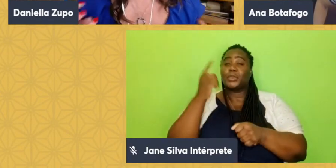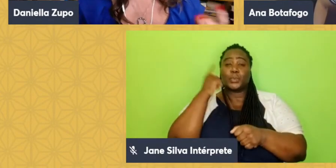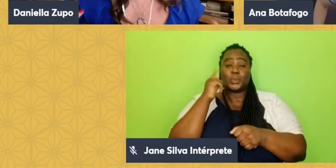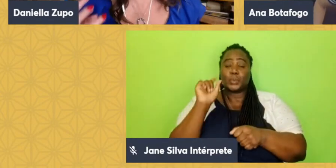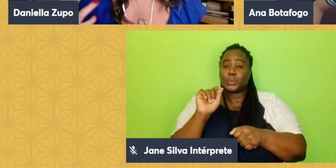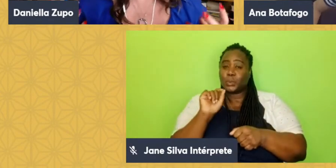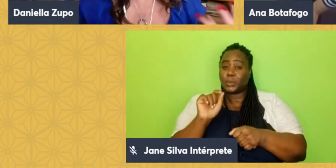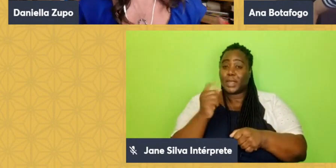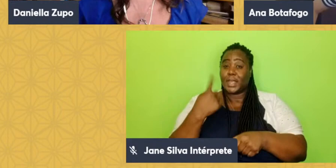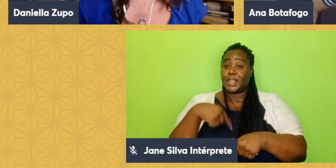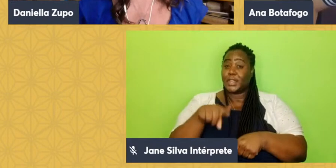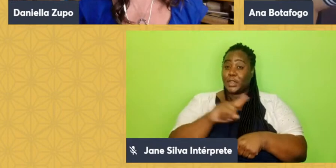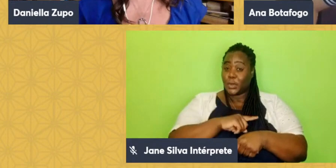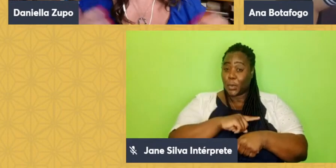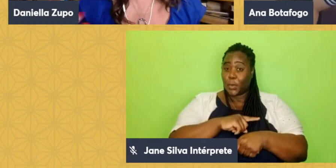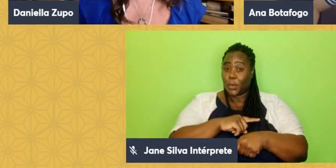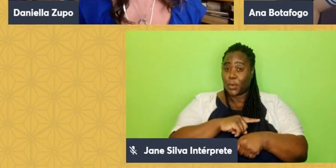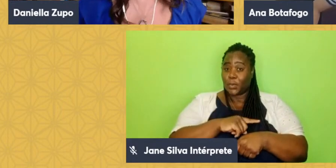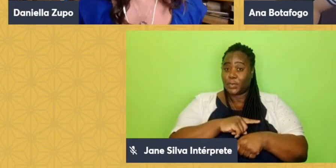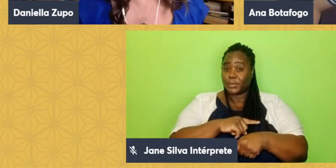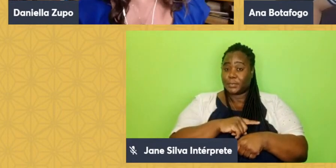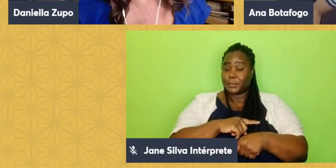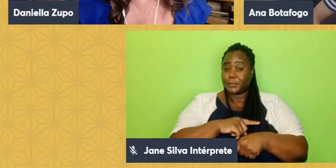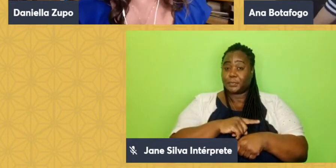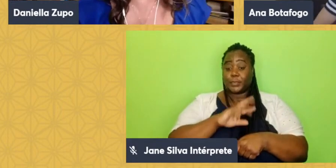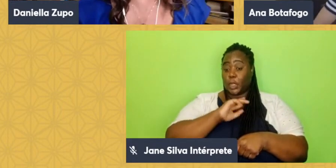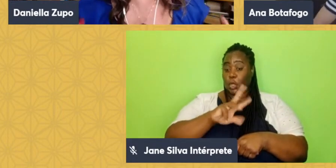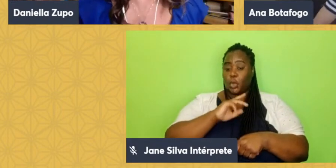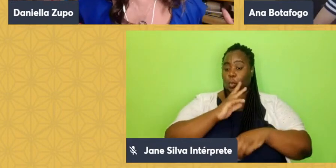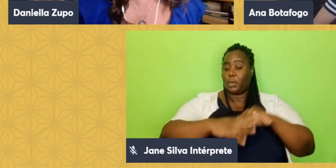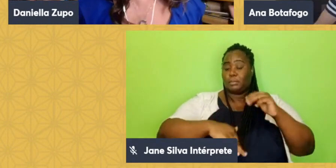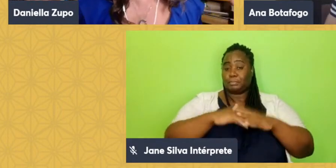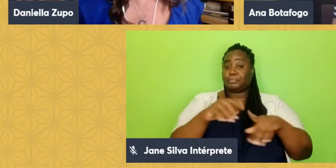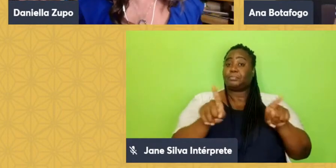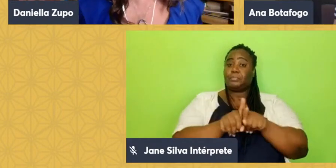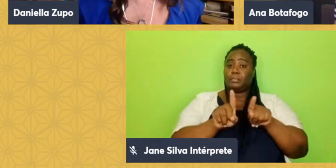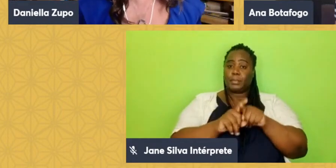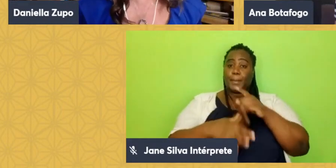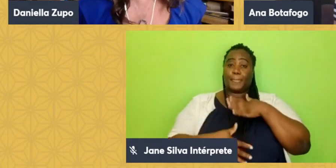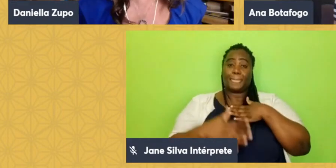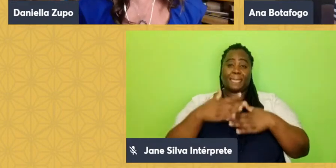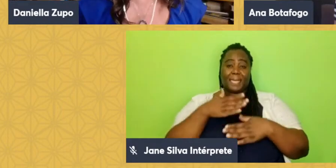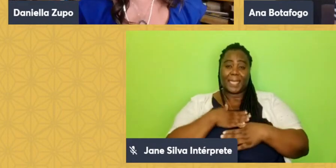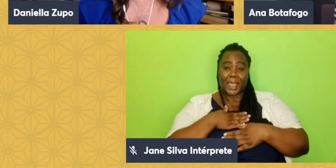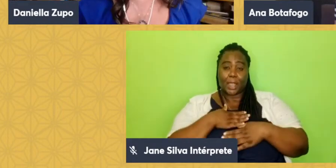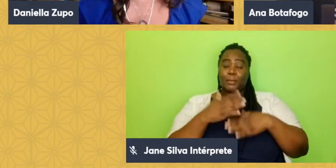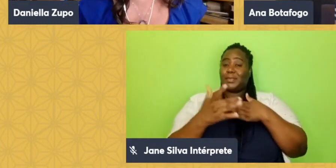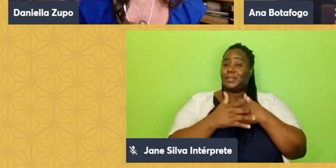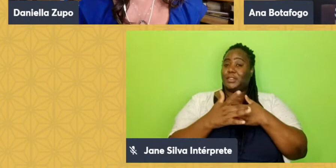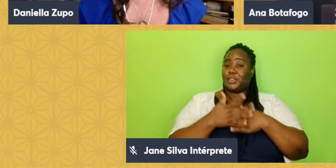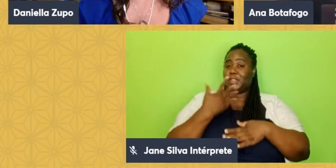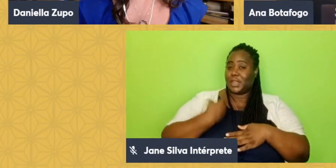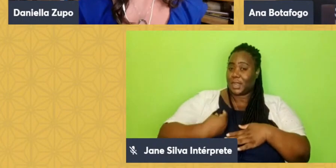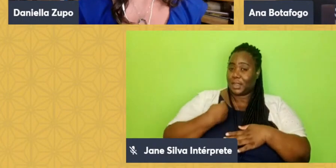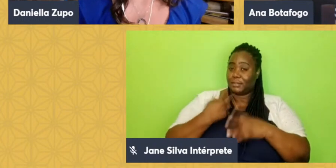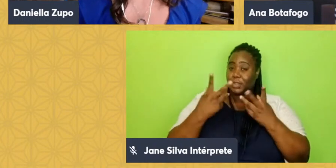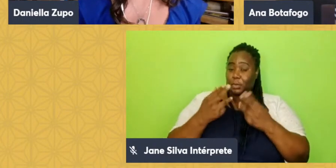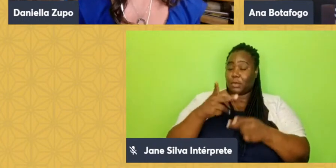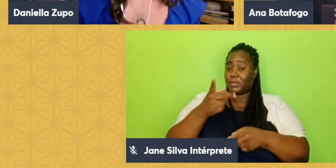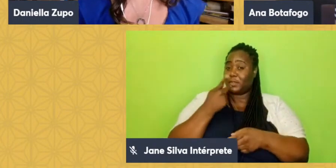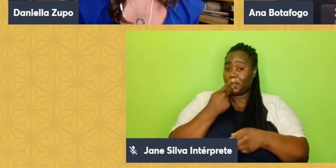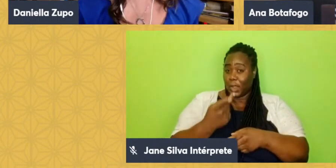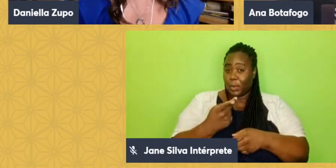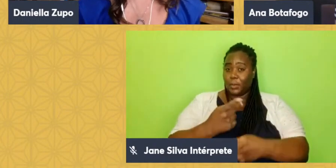a nós leigos mas também temos os nossos corpos e atravessados por essa vida e não é como você disse